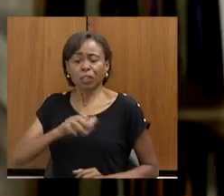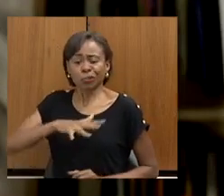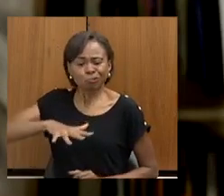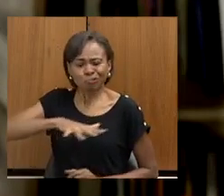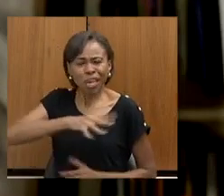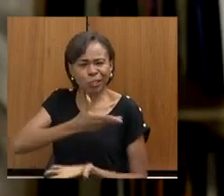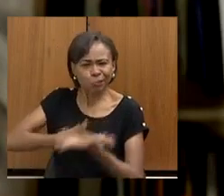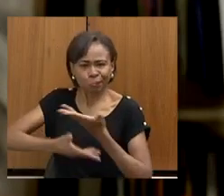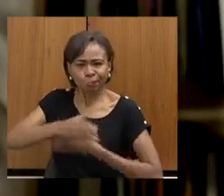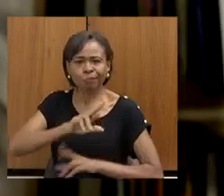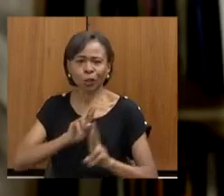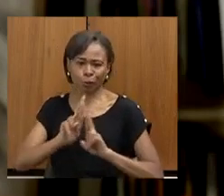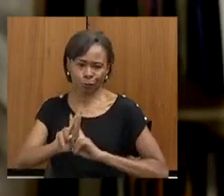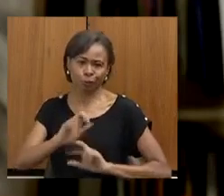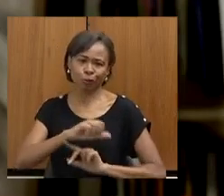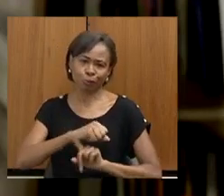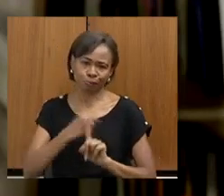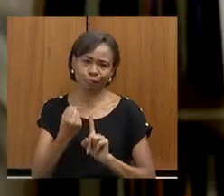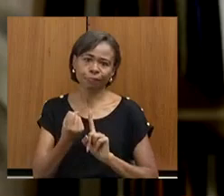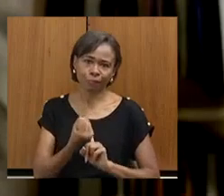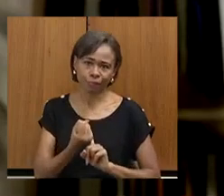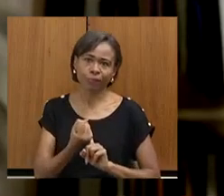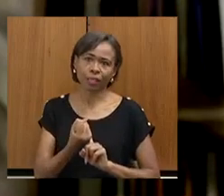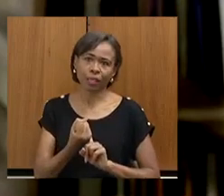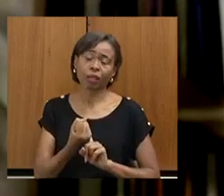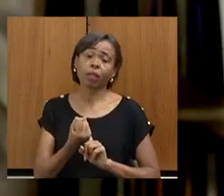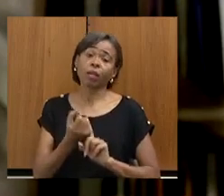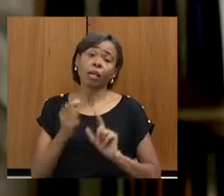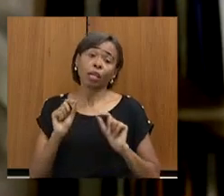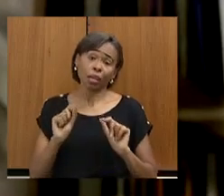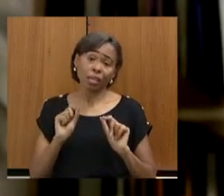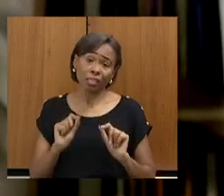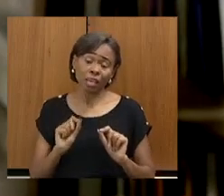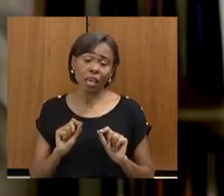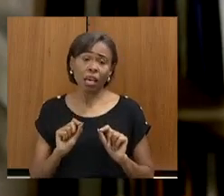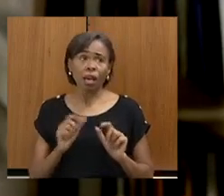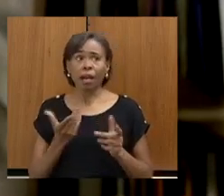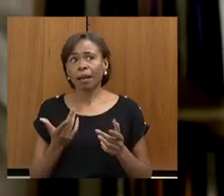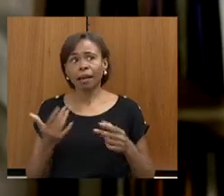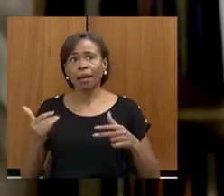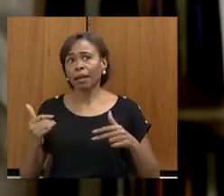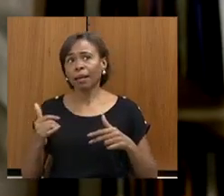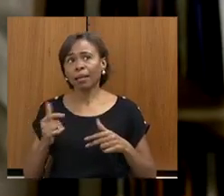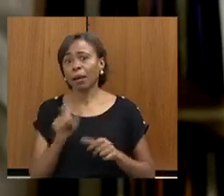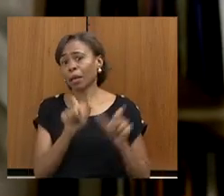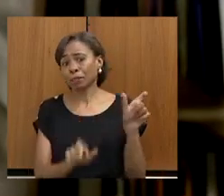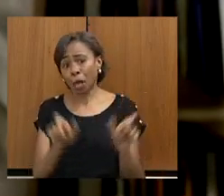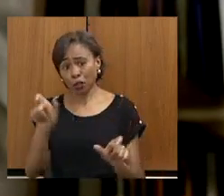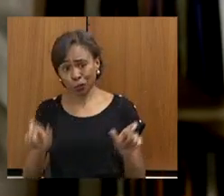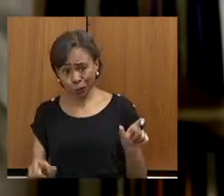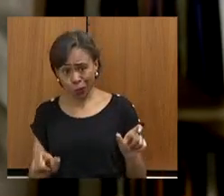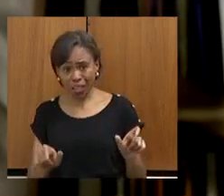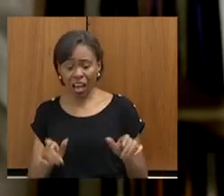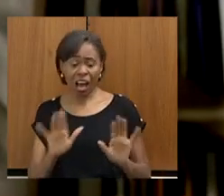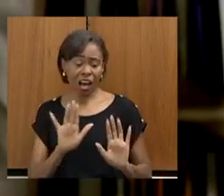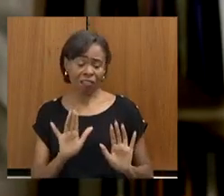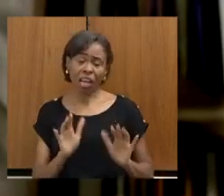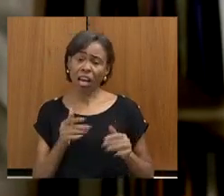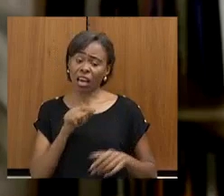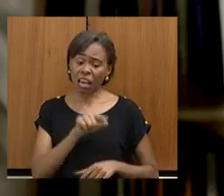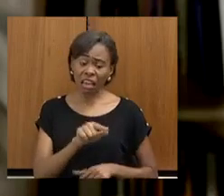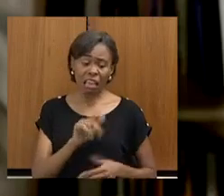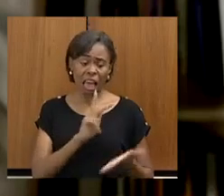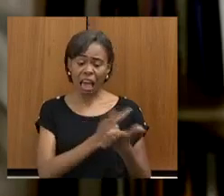social e que vitimar os envolvidos não nos ajuda em nada,